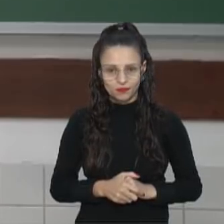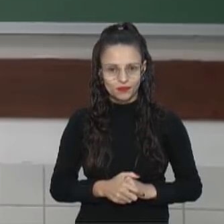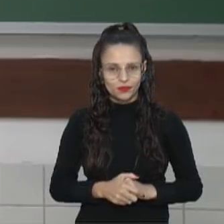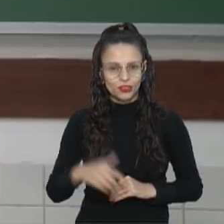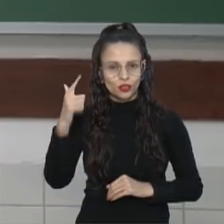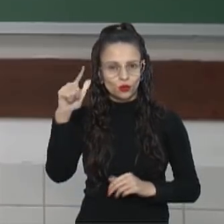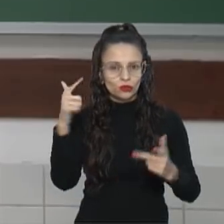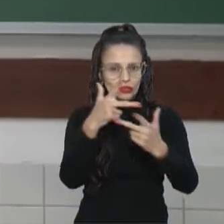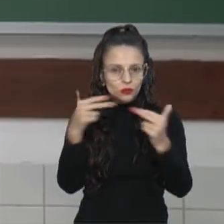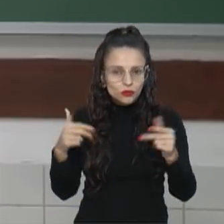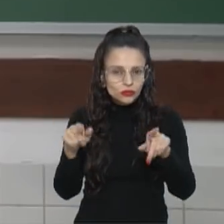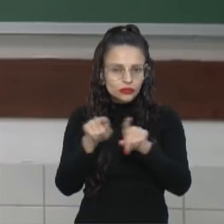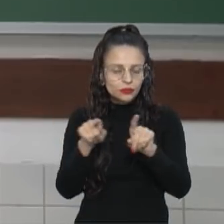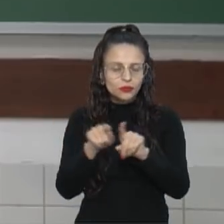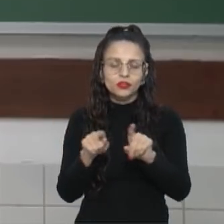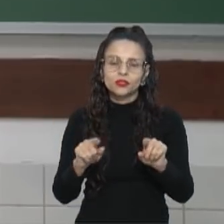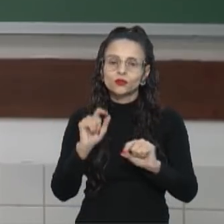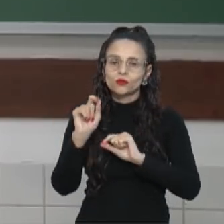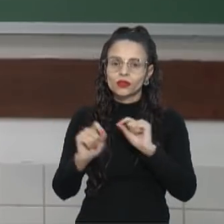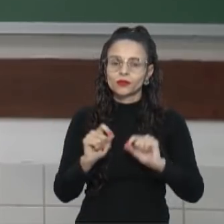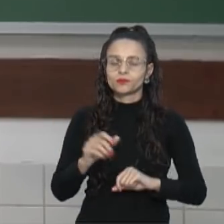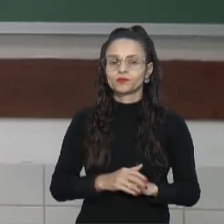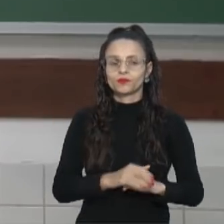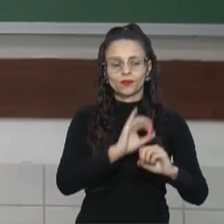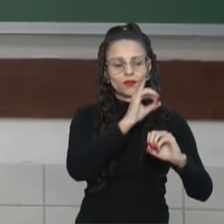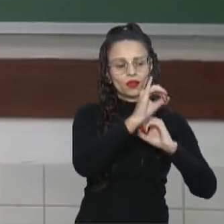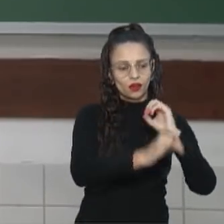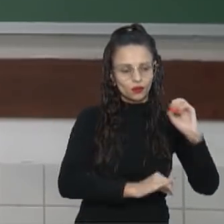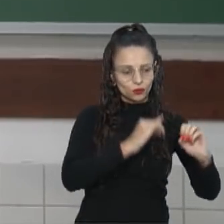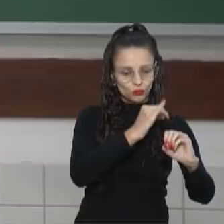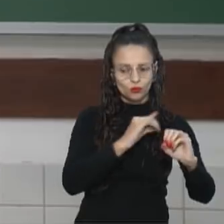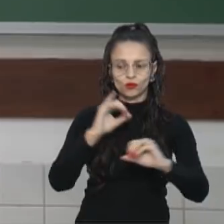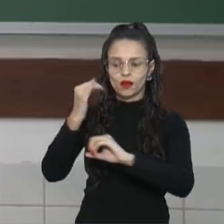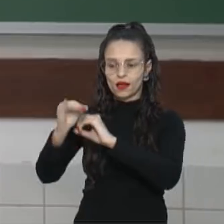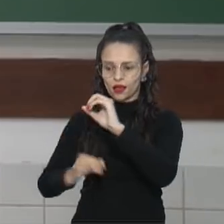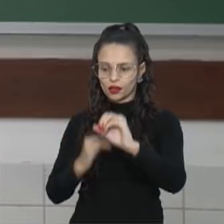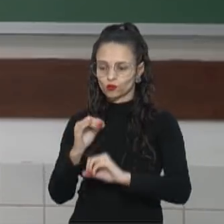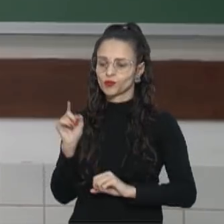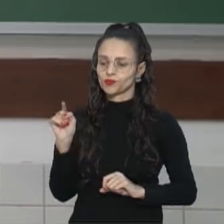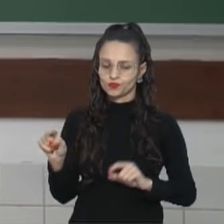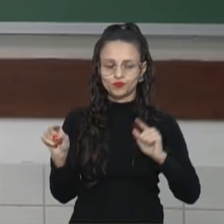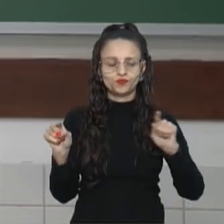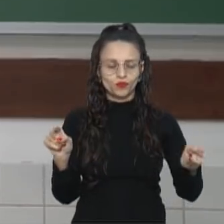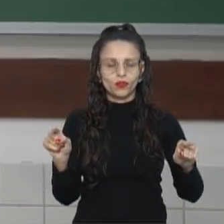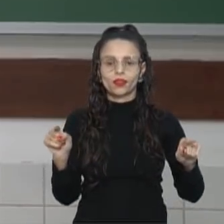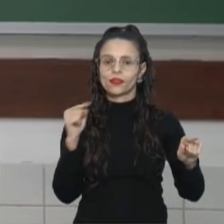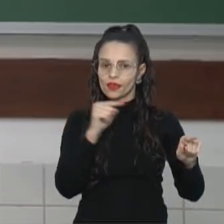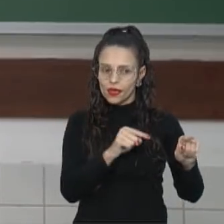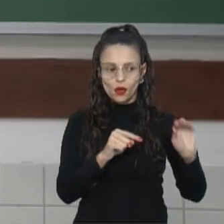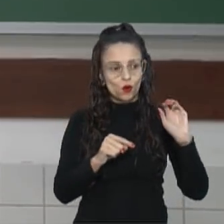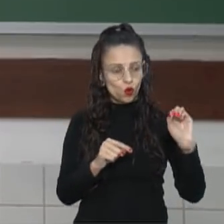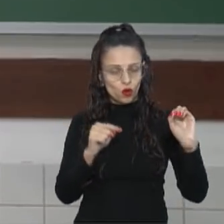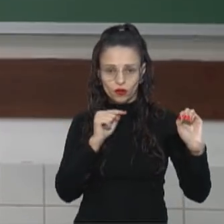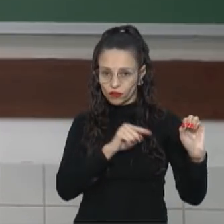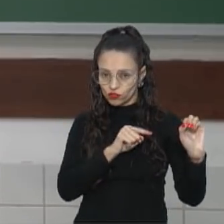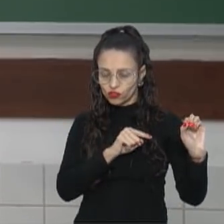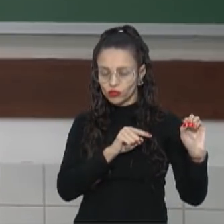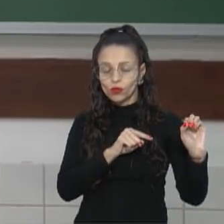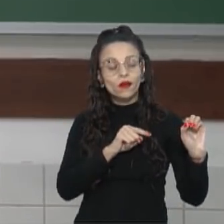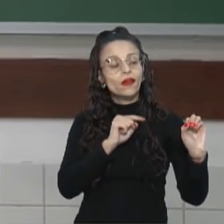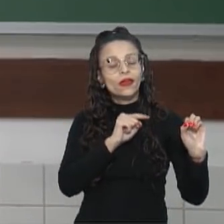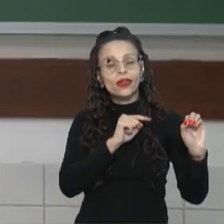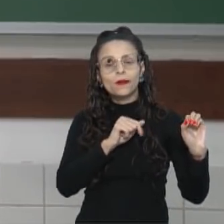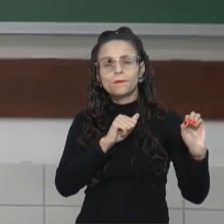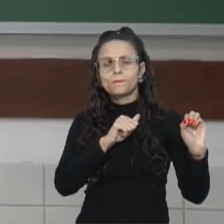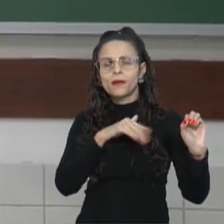Outra coisa que o Arrhenius disse. Dois átomos, sendo que um é obrigatoriamente o oxigênio, e o oxigênio é